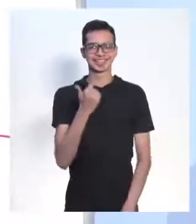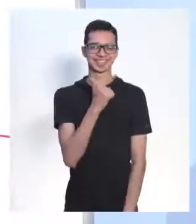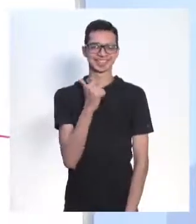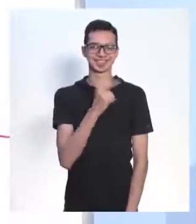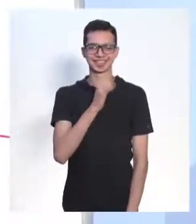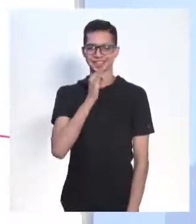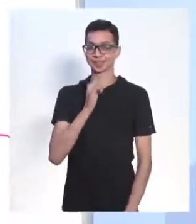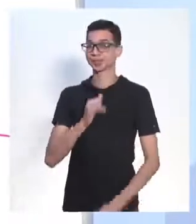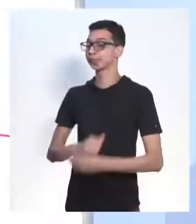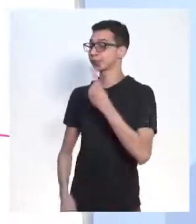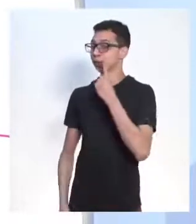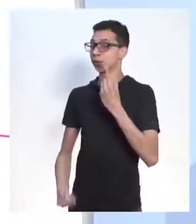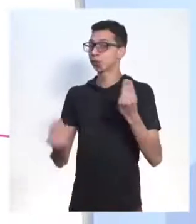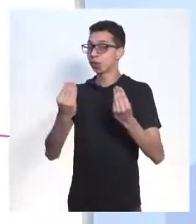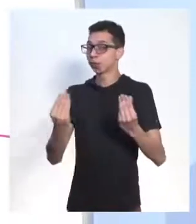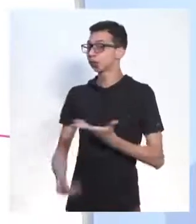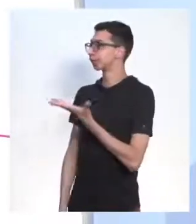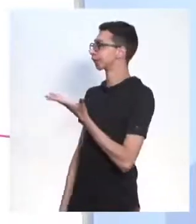vamos lá. I